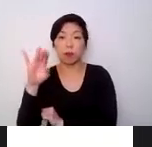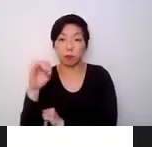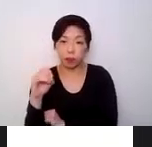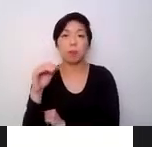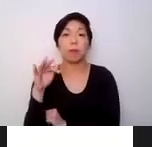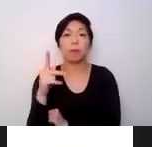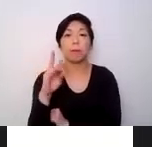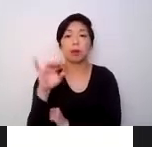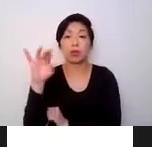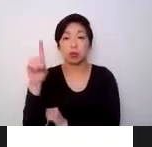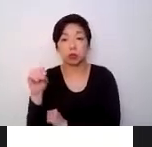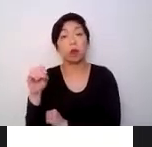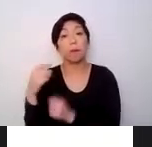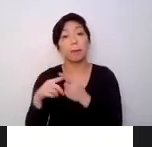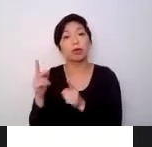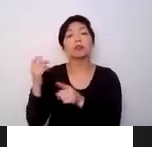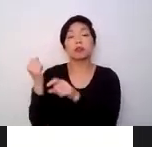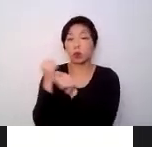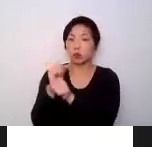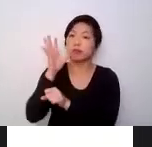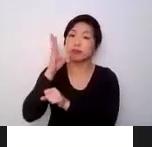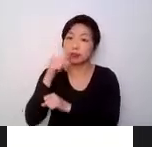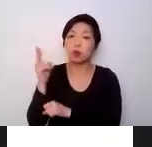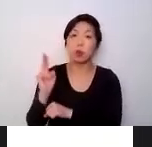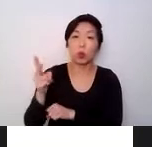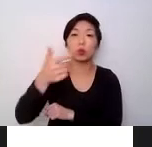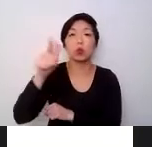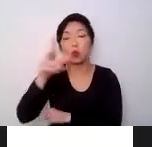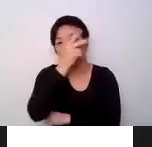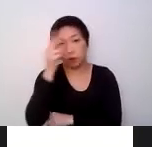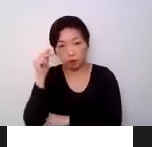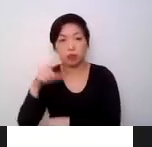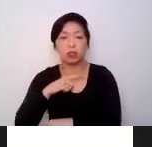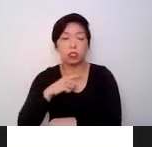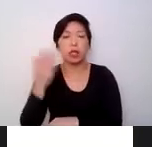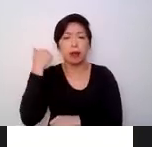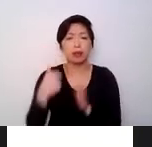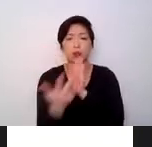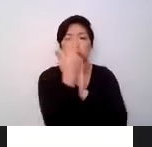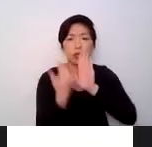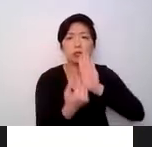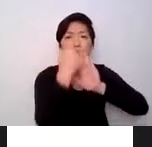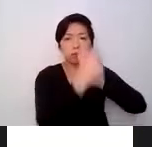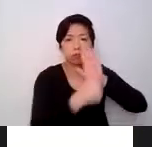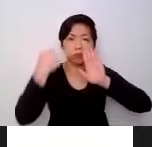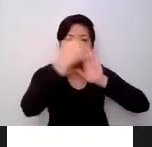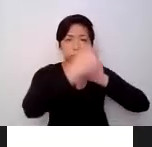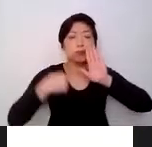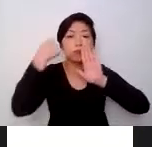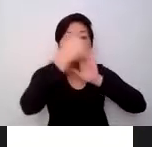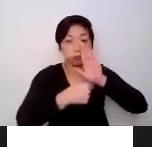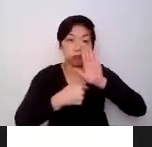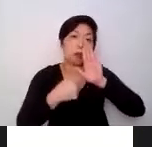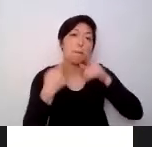da prefeitura do Prestes Maia, que a gente sabe que tinha aquele anel de radiação que a gente mostrou antes, que passaria por cima da biblioteca e acabou